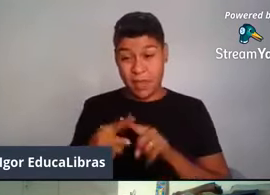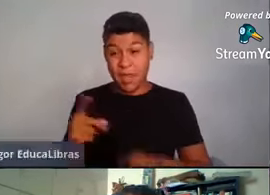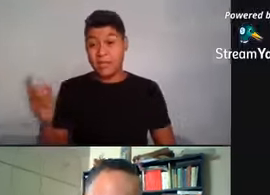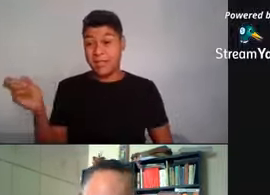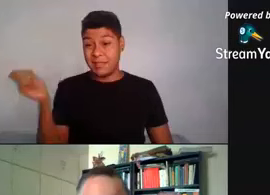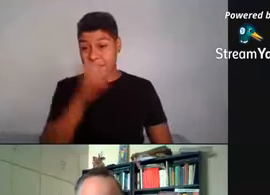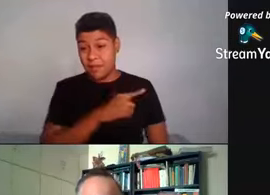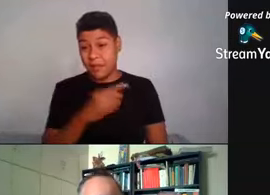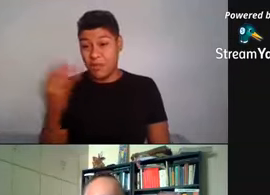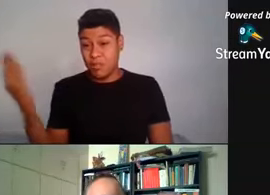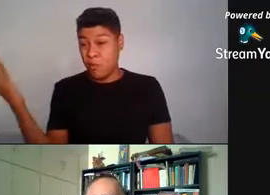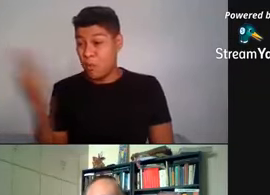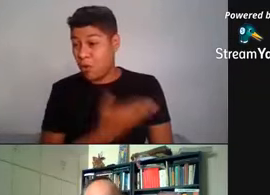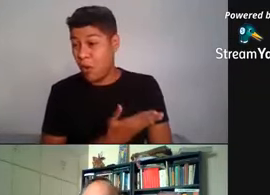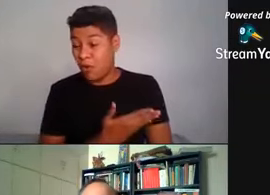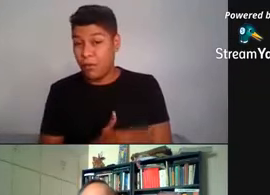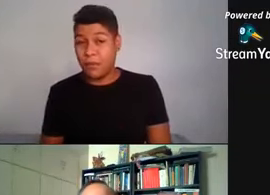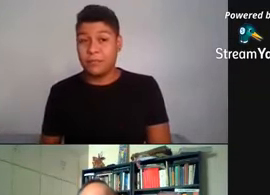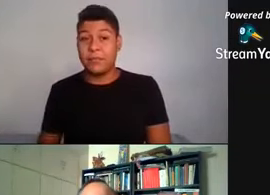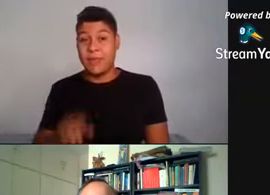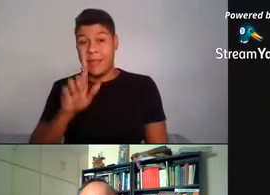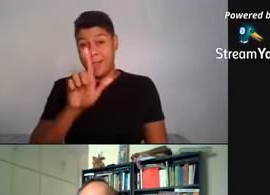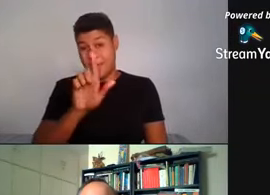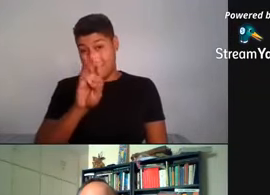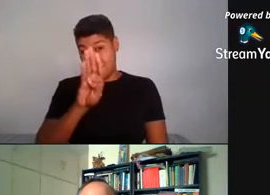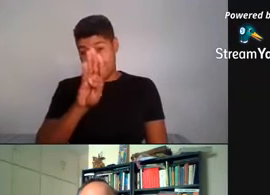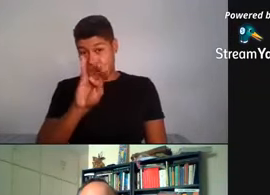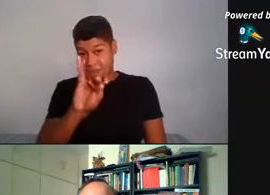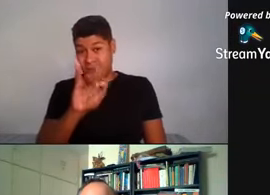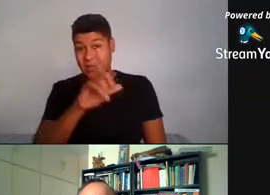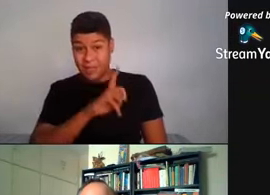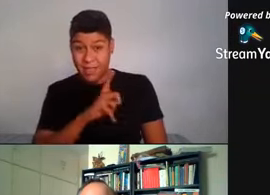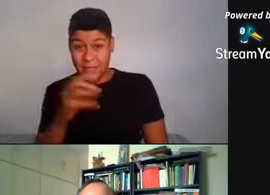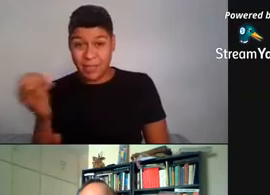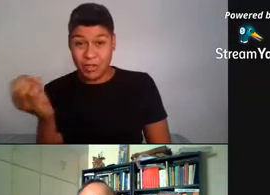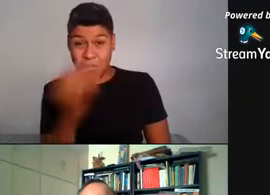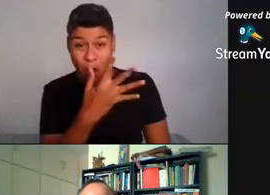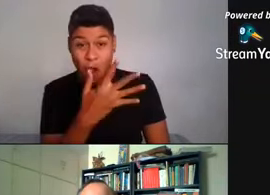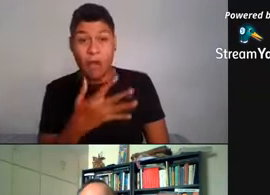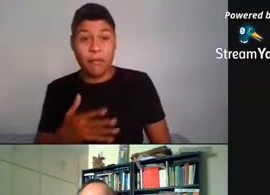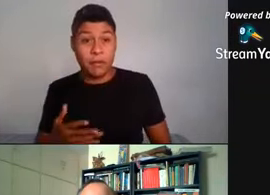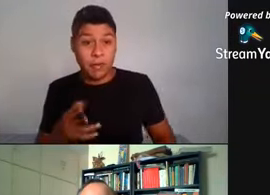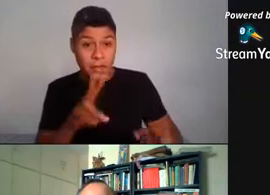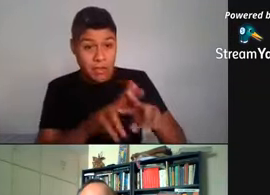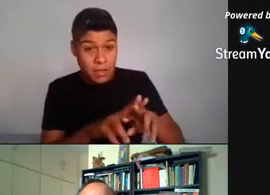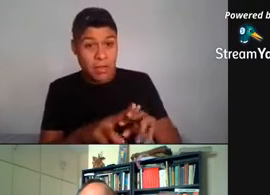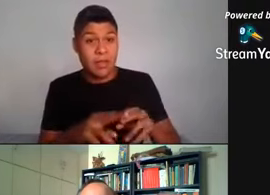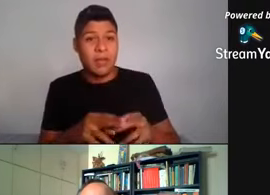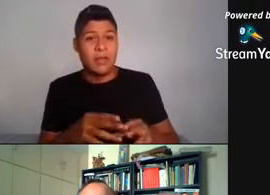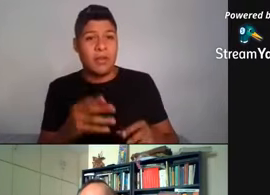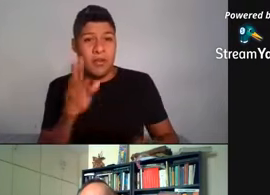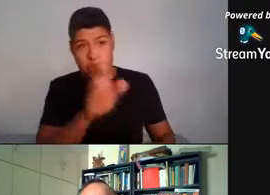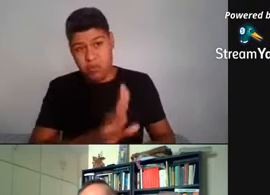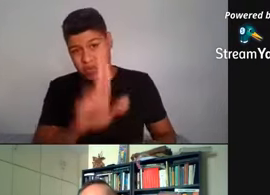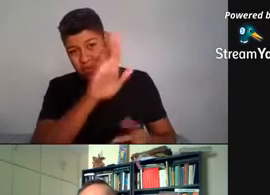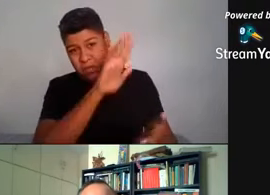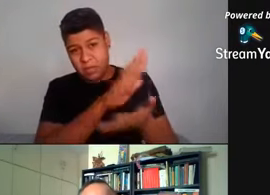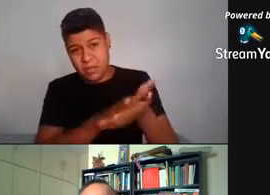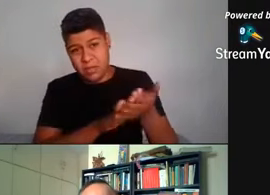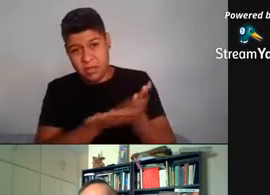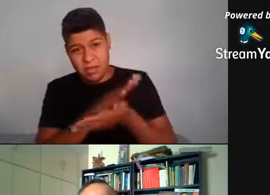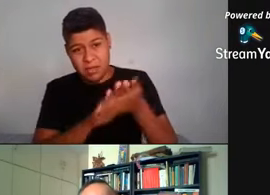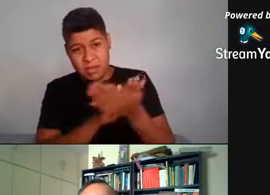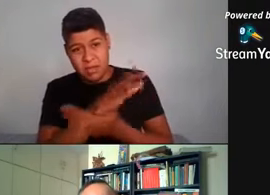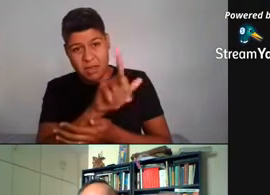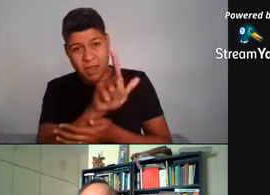né? A LBI introduz esses novos delitos, né, e tem sido muito pouco usados. Inclusive, a LBI é muito